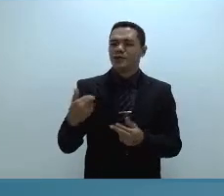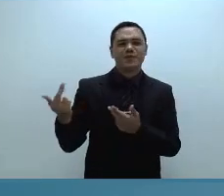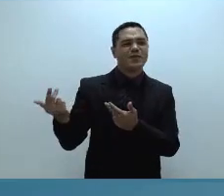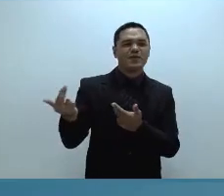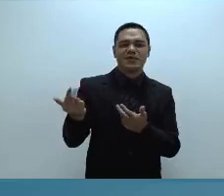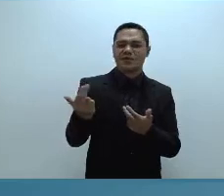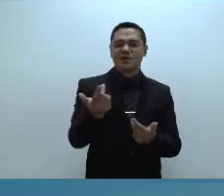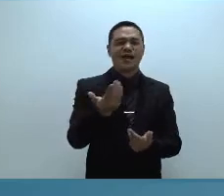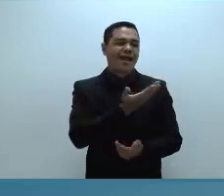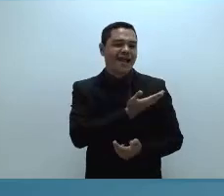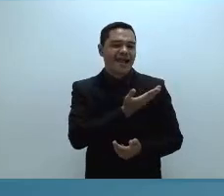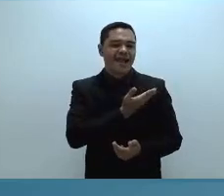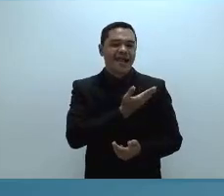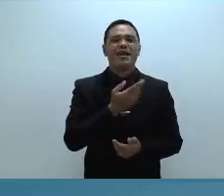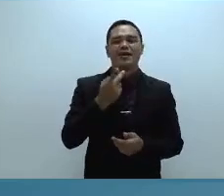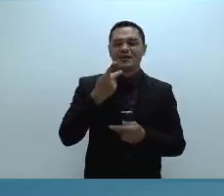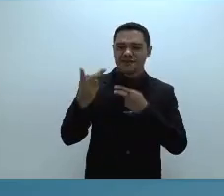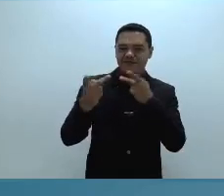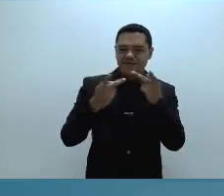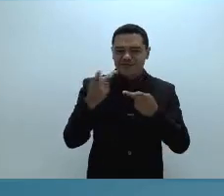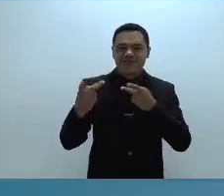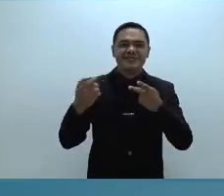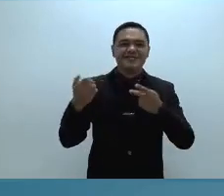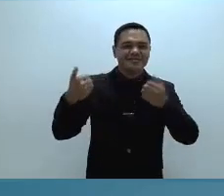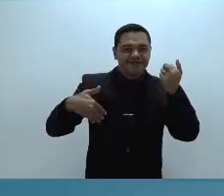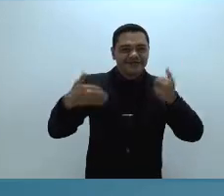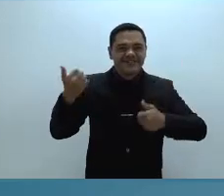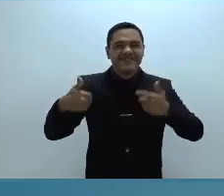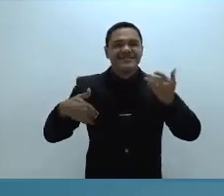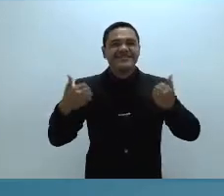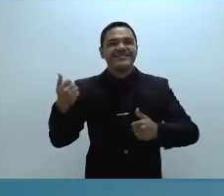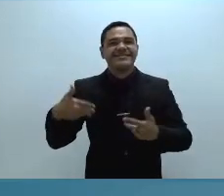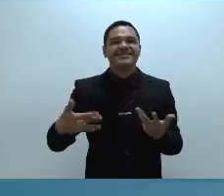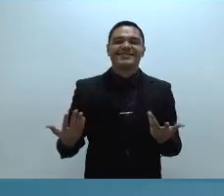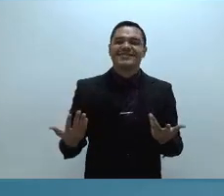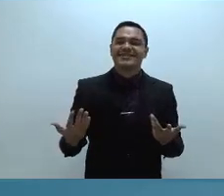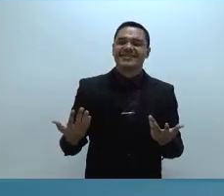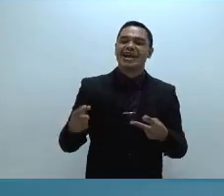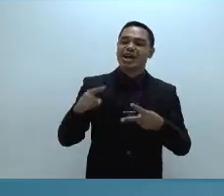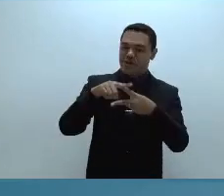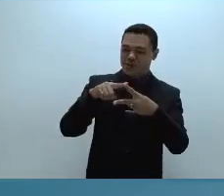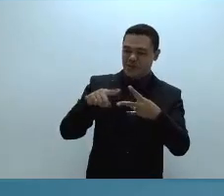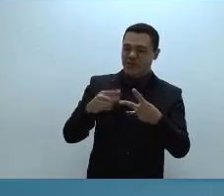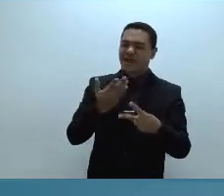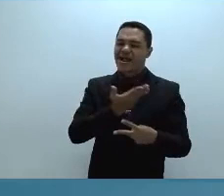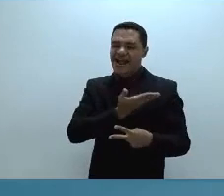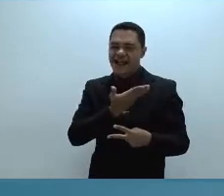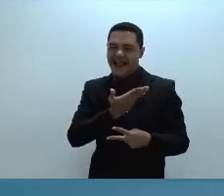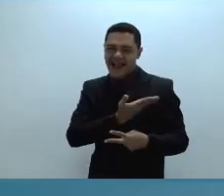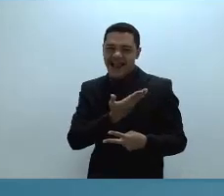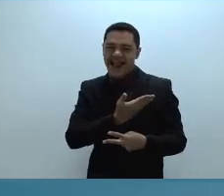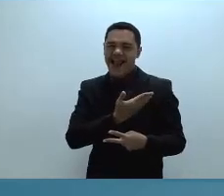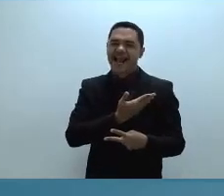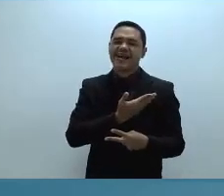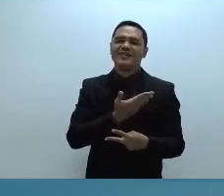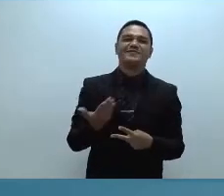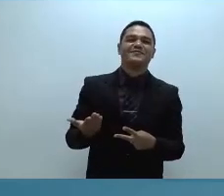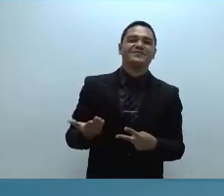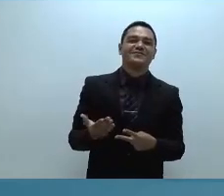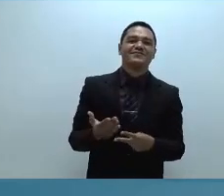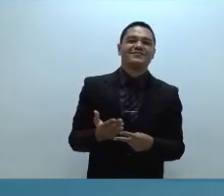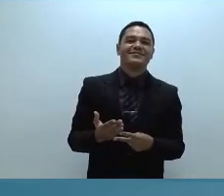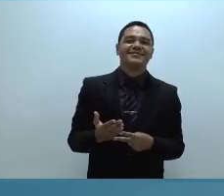que foram ditas pelos meus antecessores, em homenagem às minhas colegas e grandes